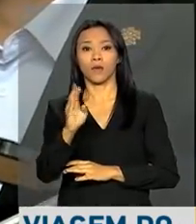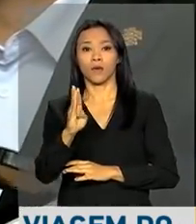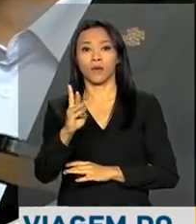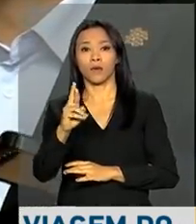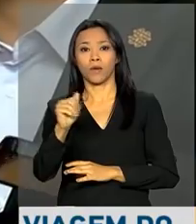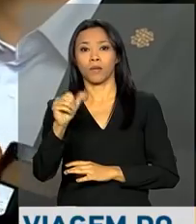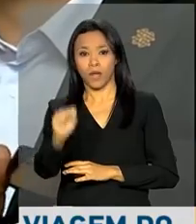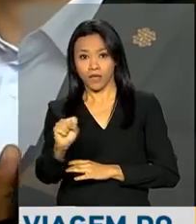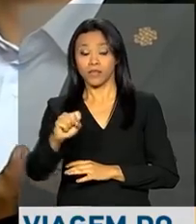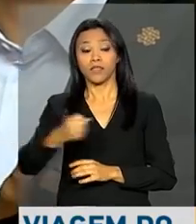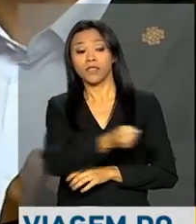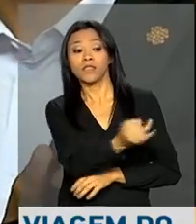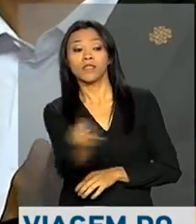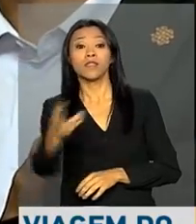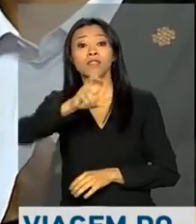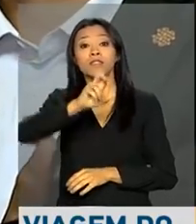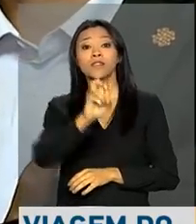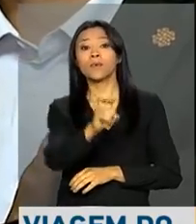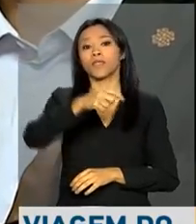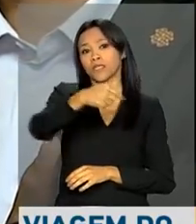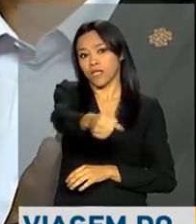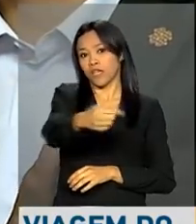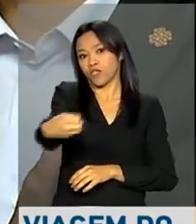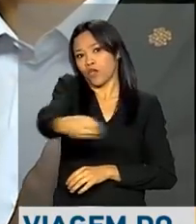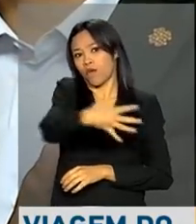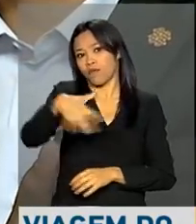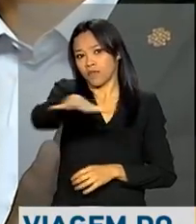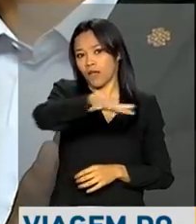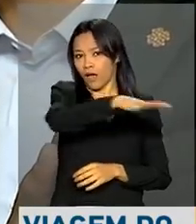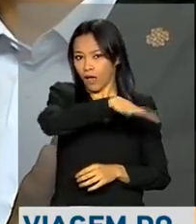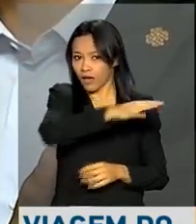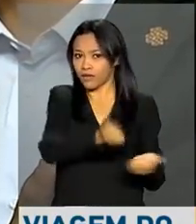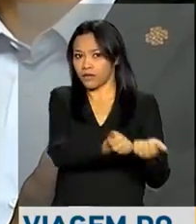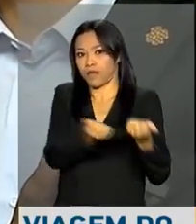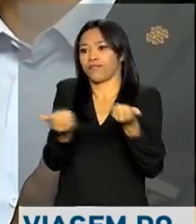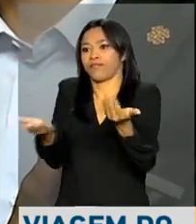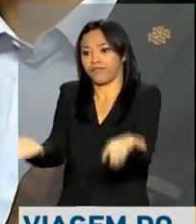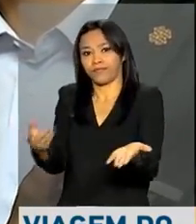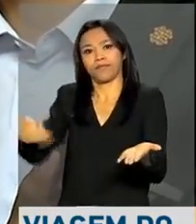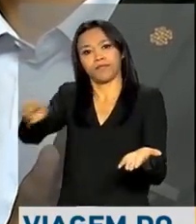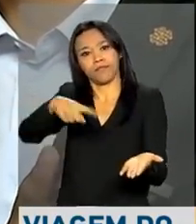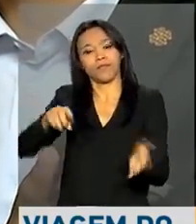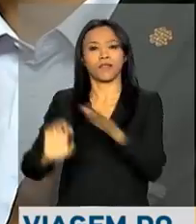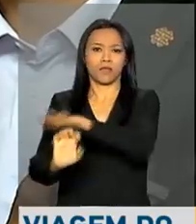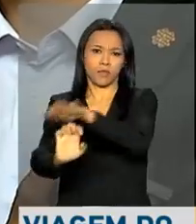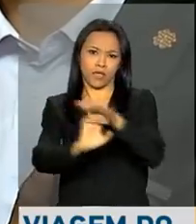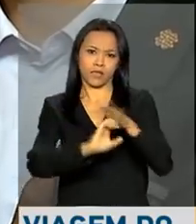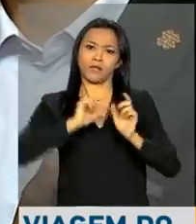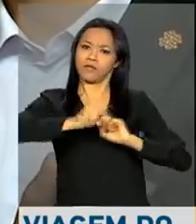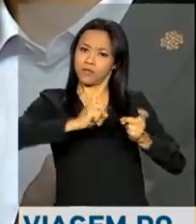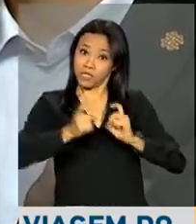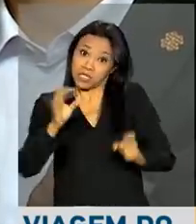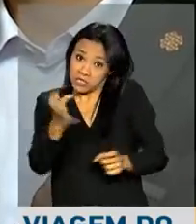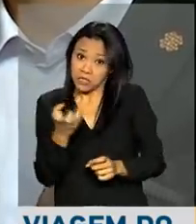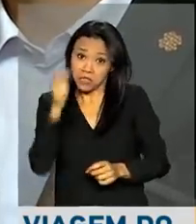57 novos setores que estão colocados à disposição da iniciativa privada. Todos eles revelaram